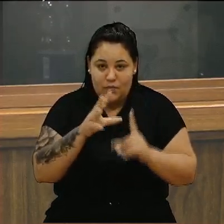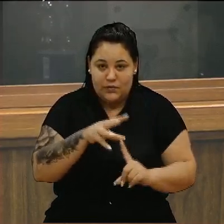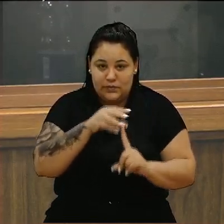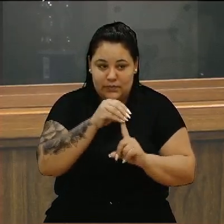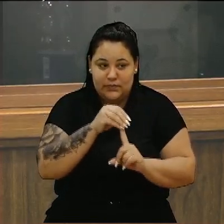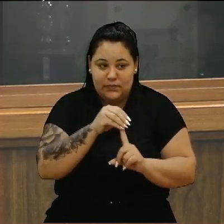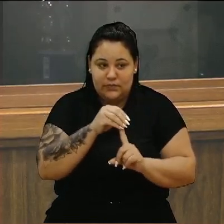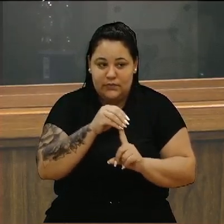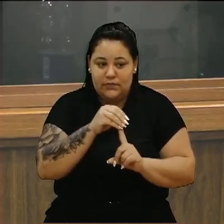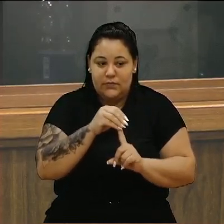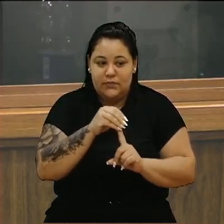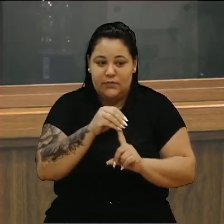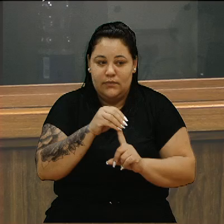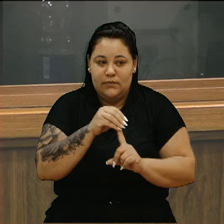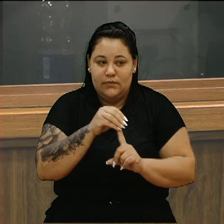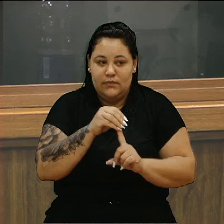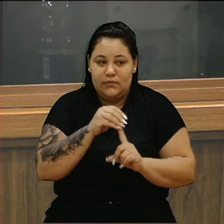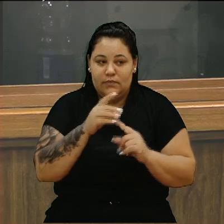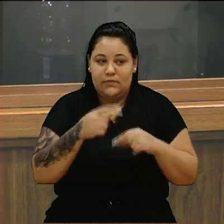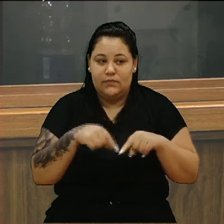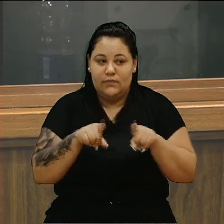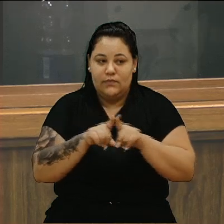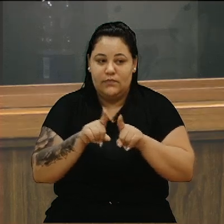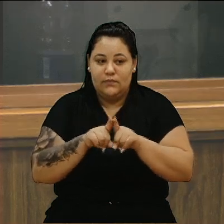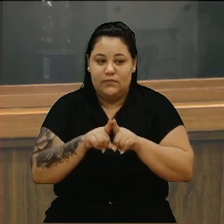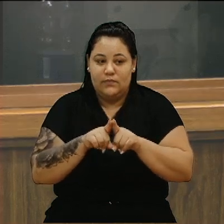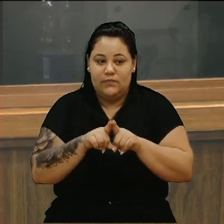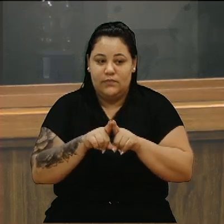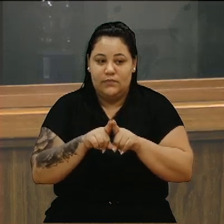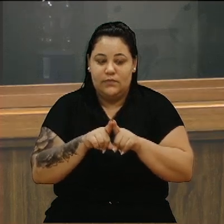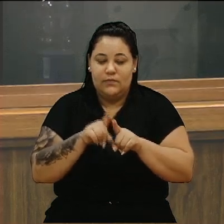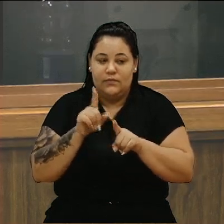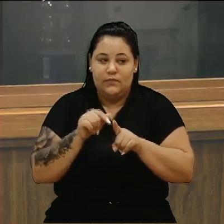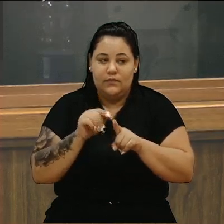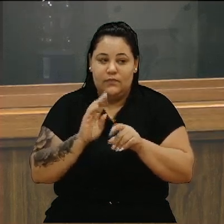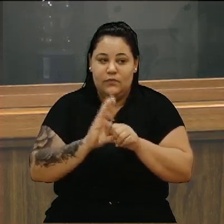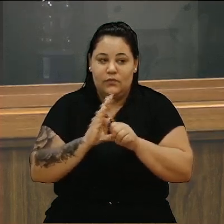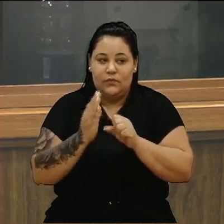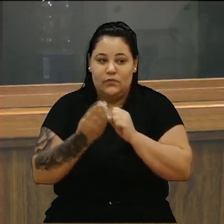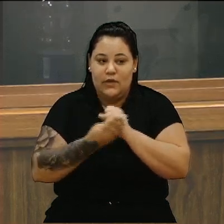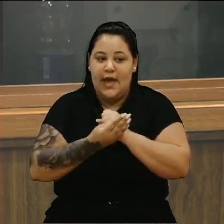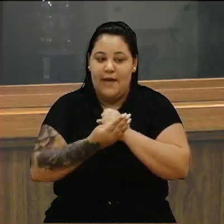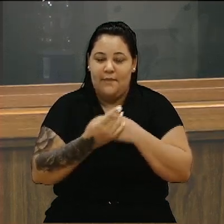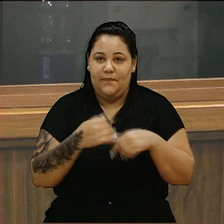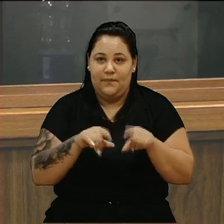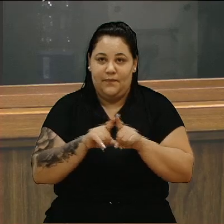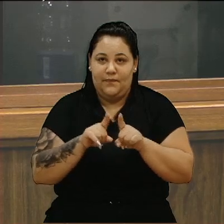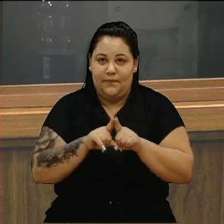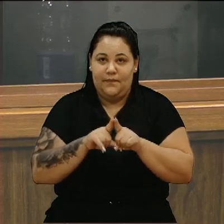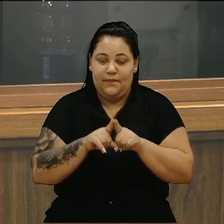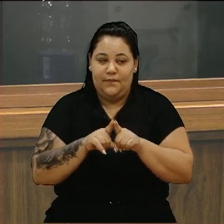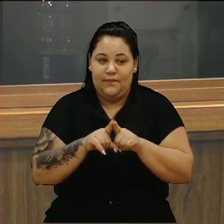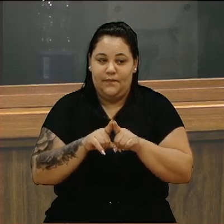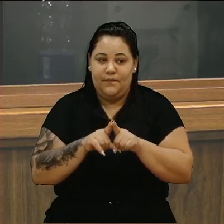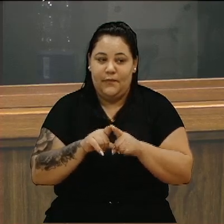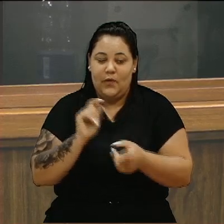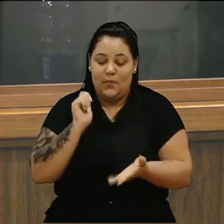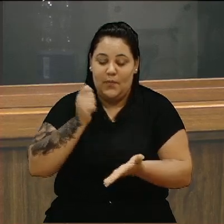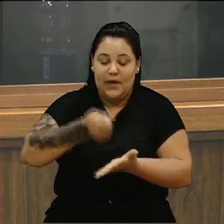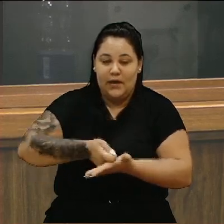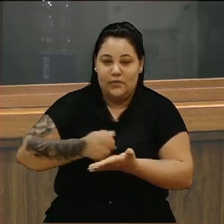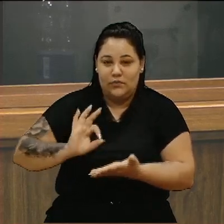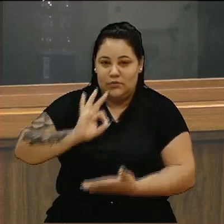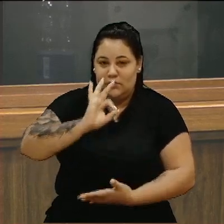Estela. Que é essa questão de áreas, de bairros que estão pagando IPTU, que estão pagando taxa de